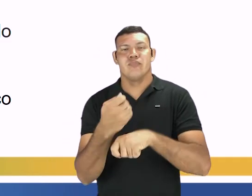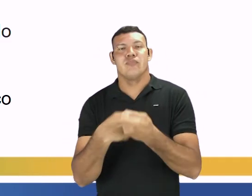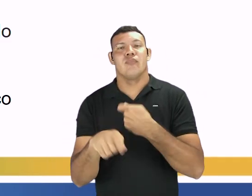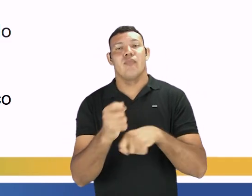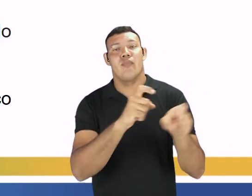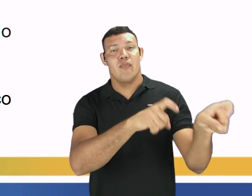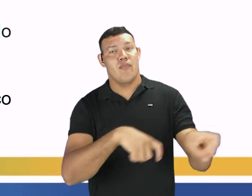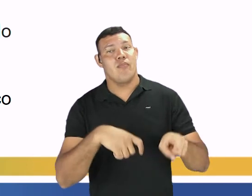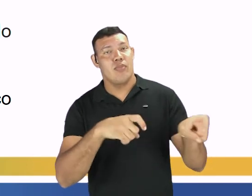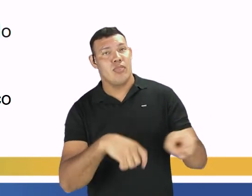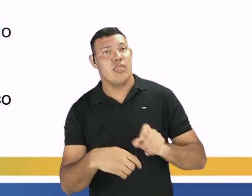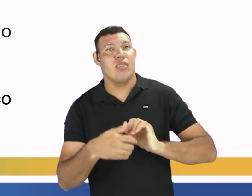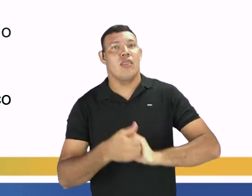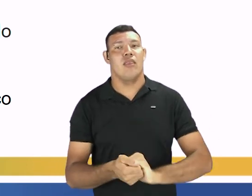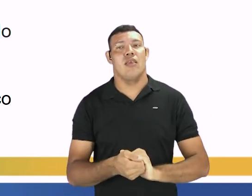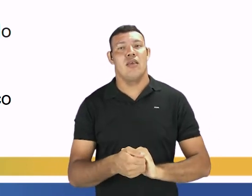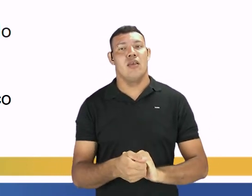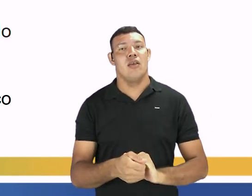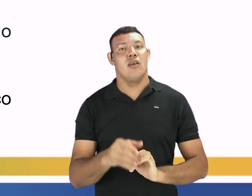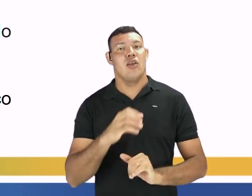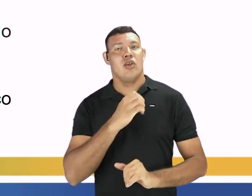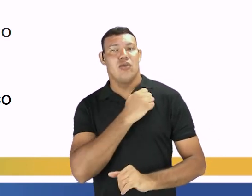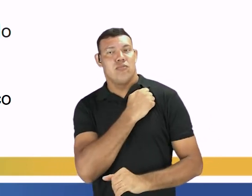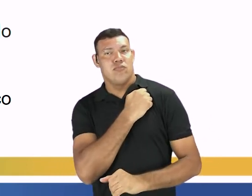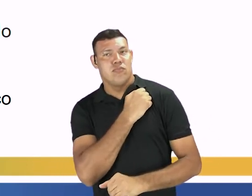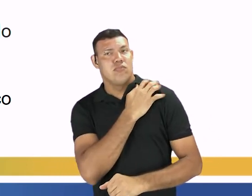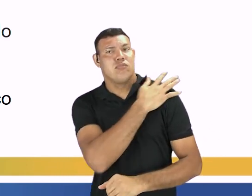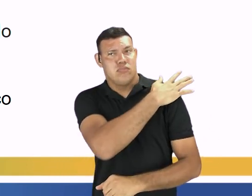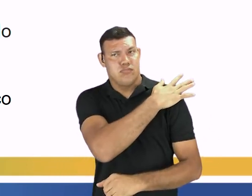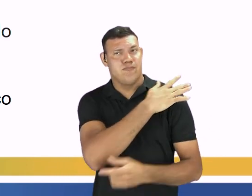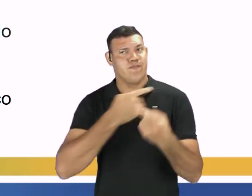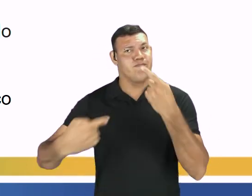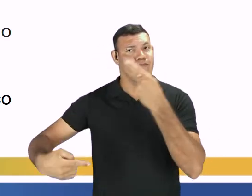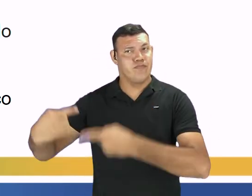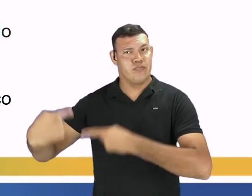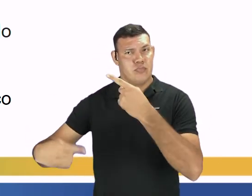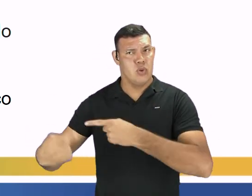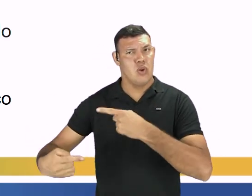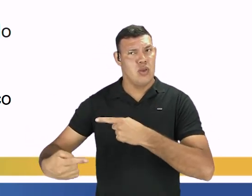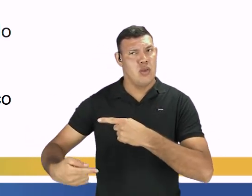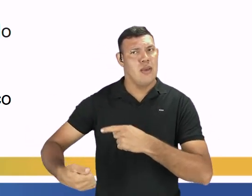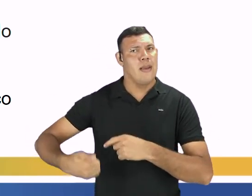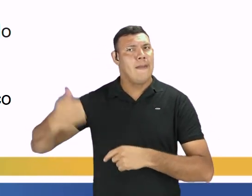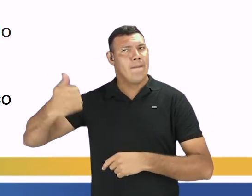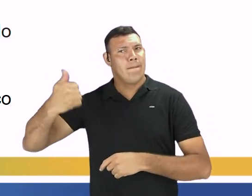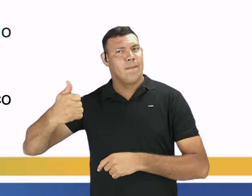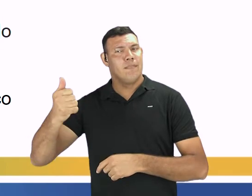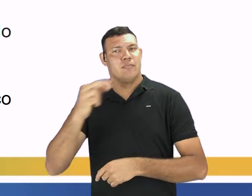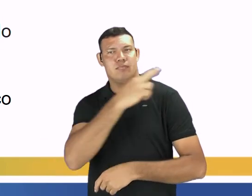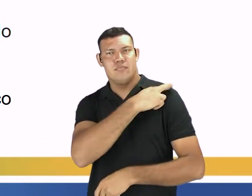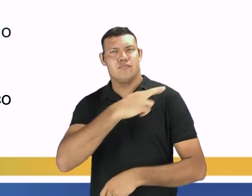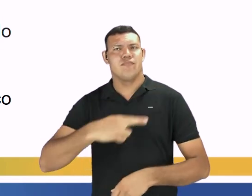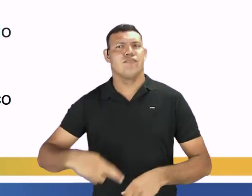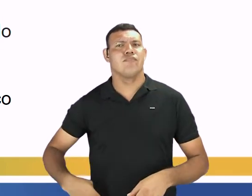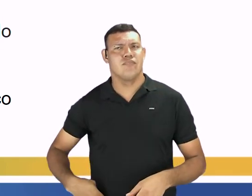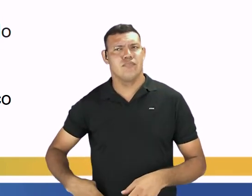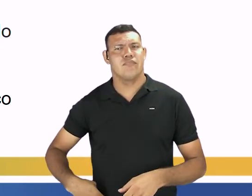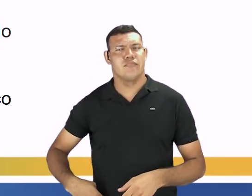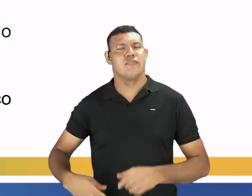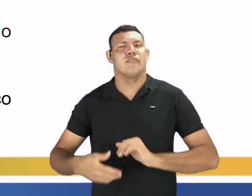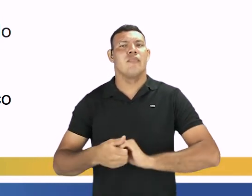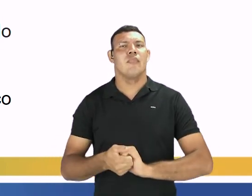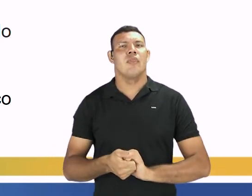rural. O coronelismo, fenômeno político da Primeira República, tinha como uma de